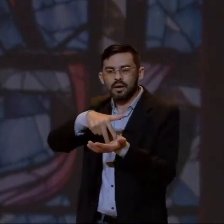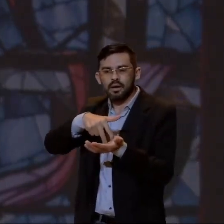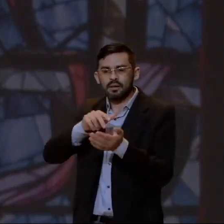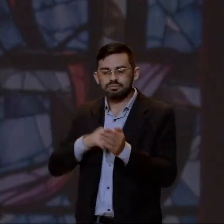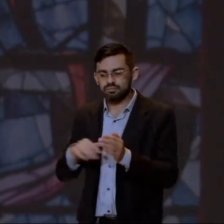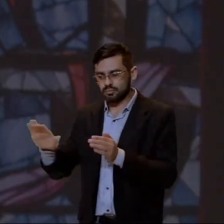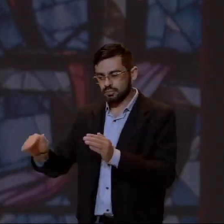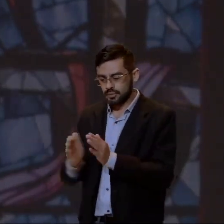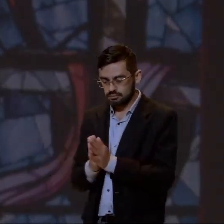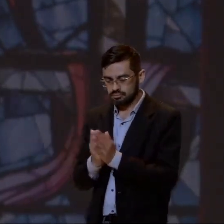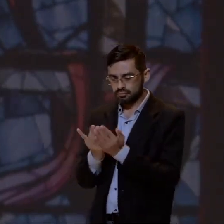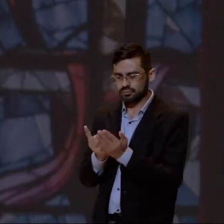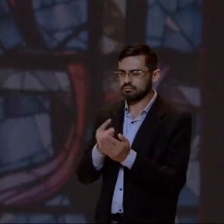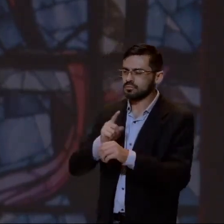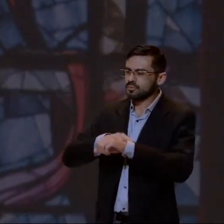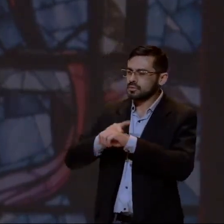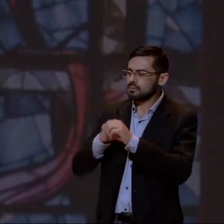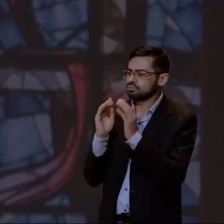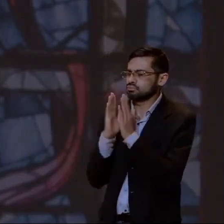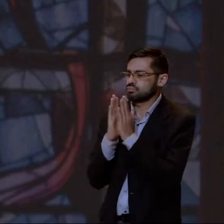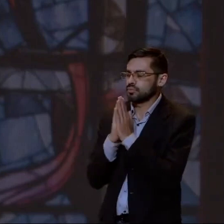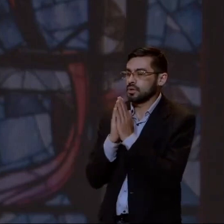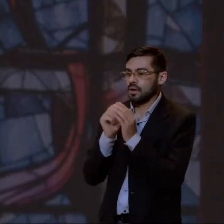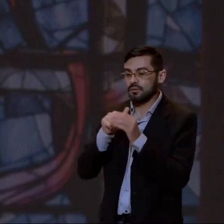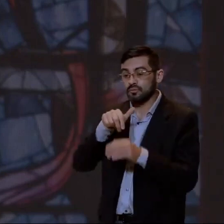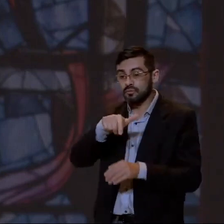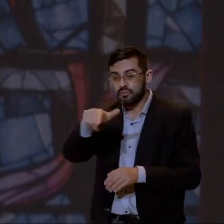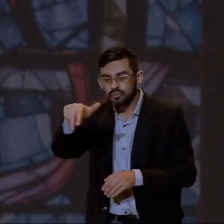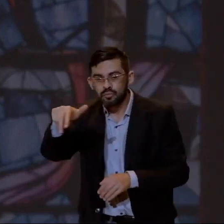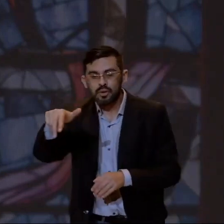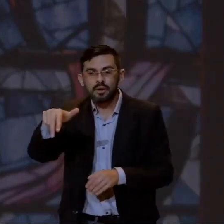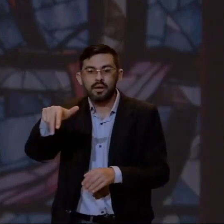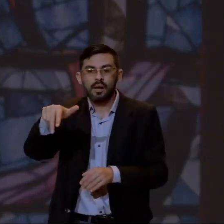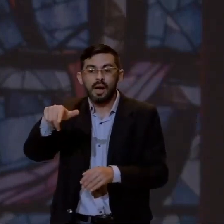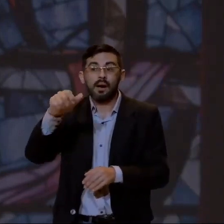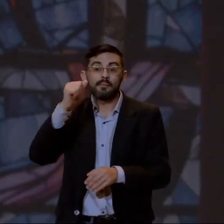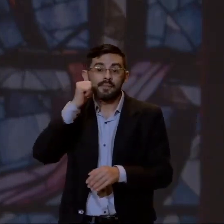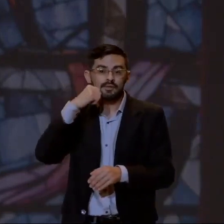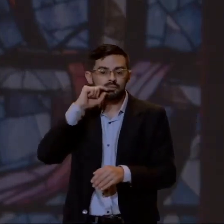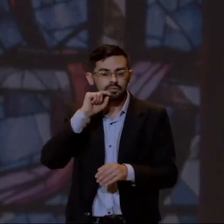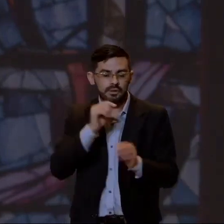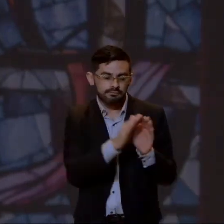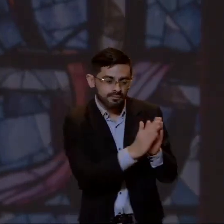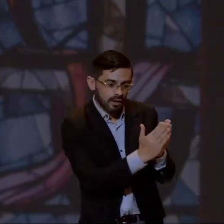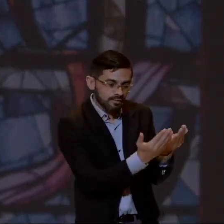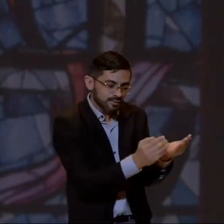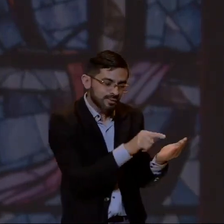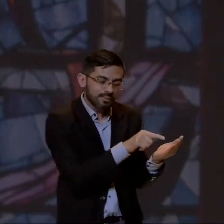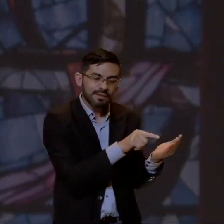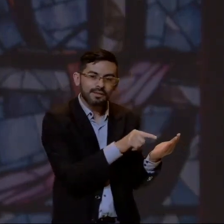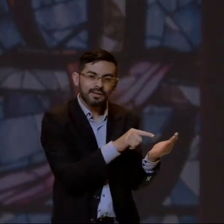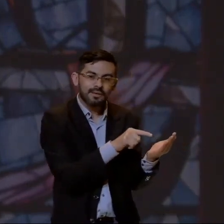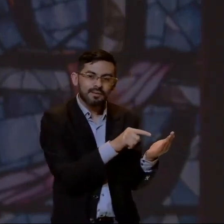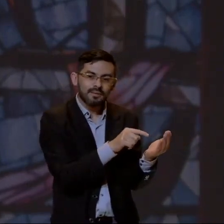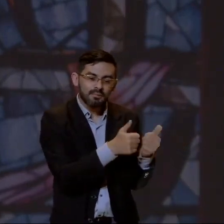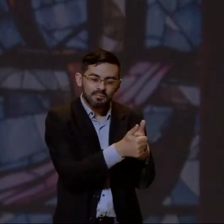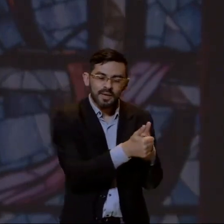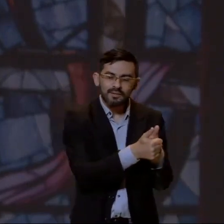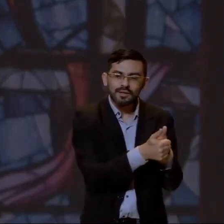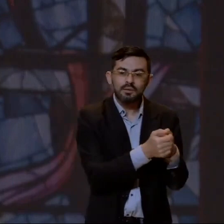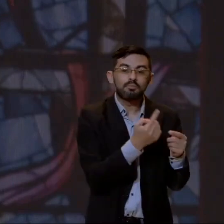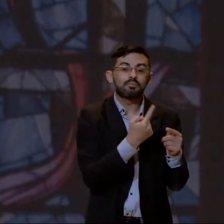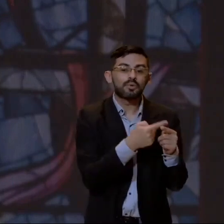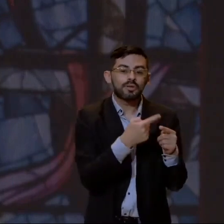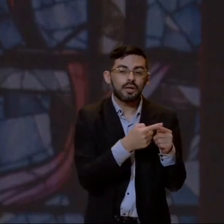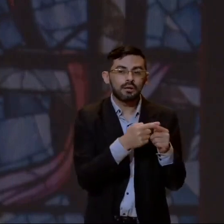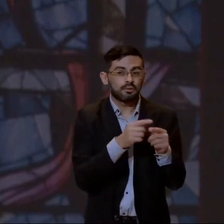minha Bíblia para ter o meu tempo com Deus. Quando eu vou para a sala, a Bíblia dela está ali, no cantinho já, do sofá.